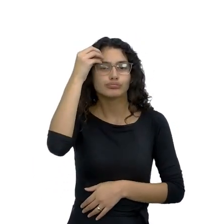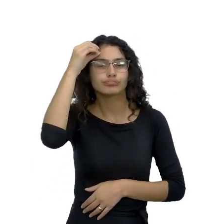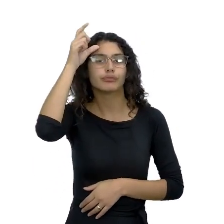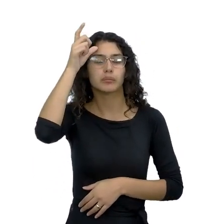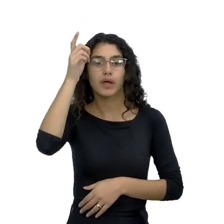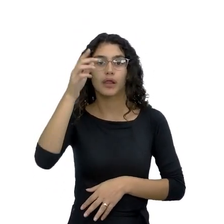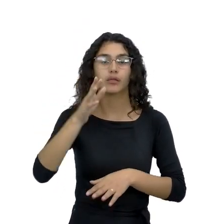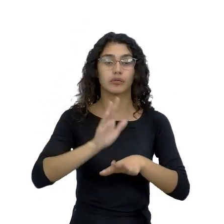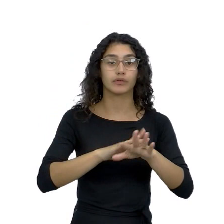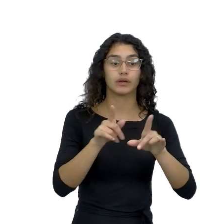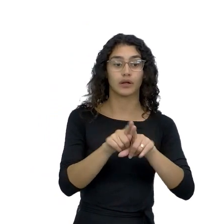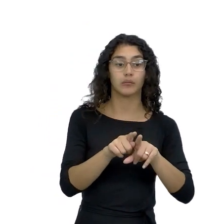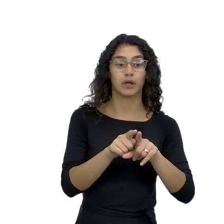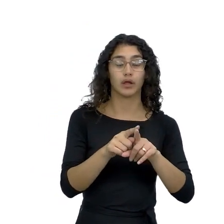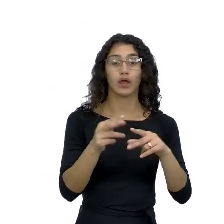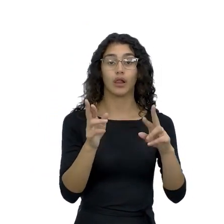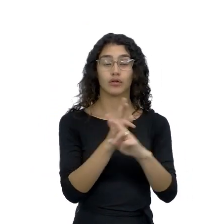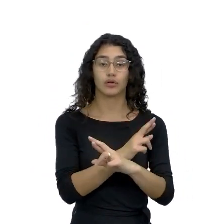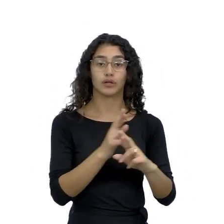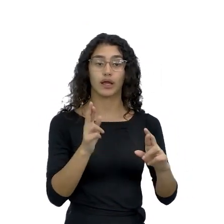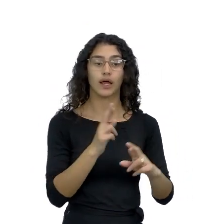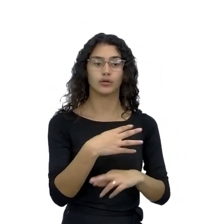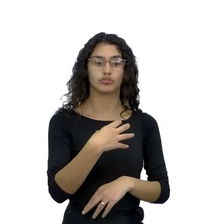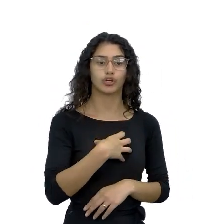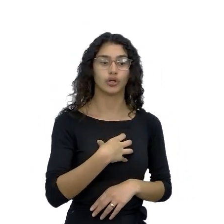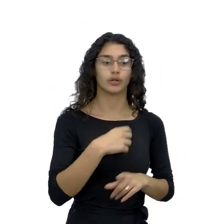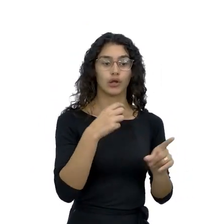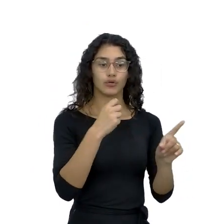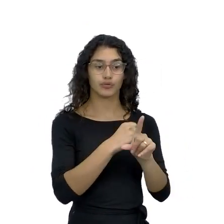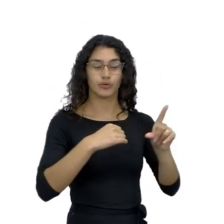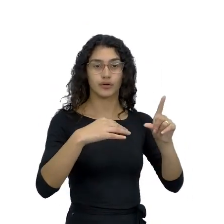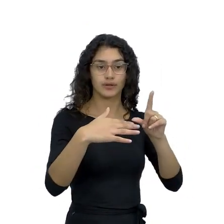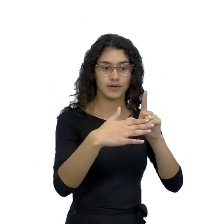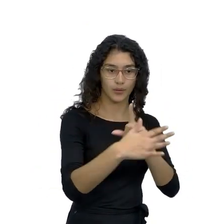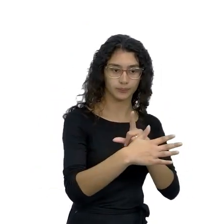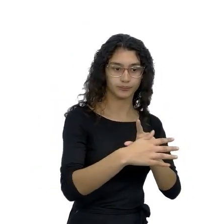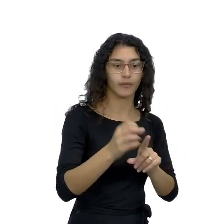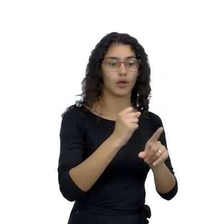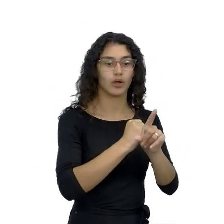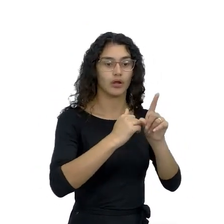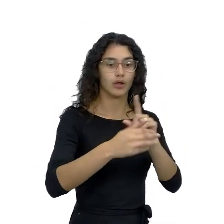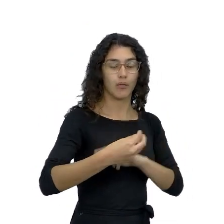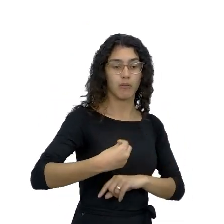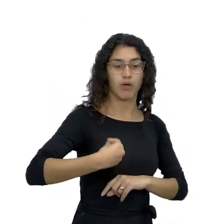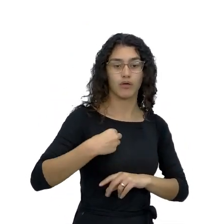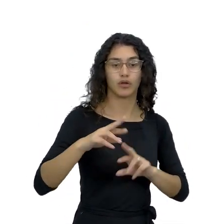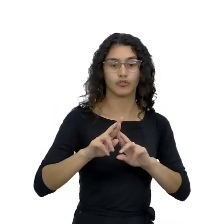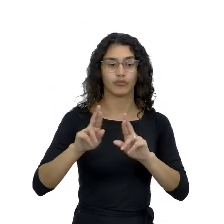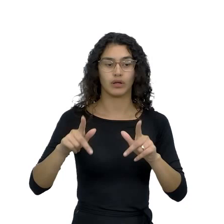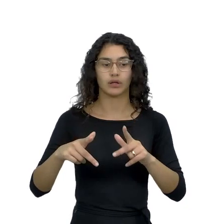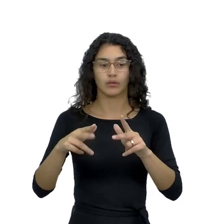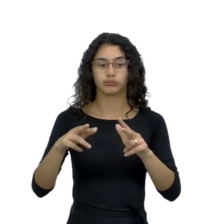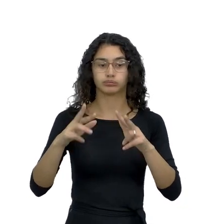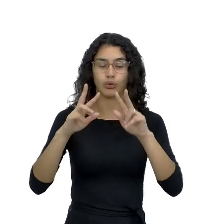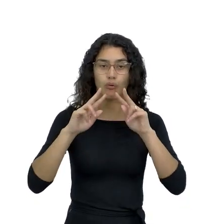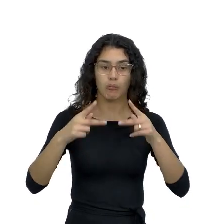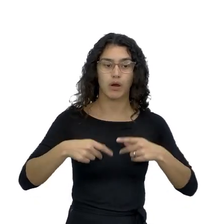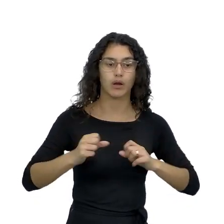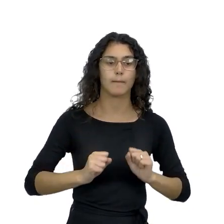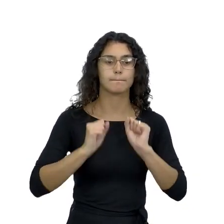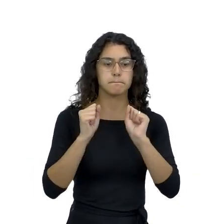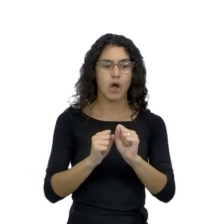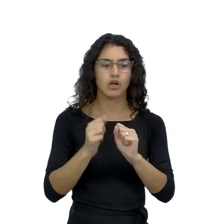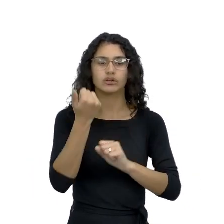conhecimento acerca da questão social. Então, a inexistência biológica versus a existência social de raças humanas. Pode